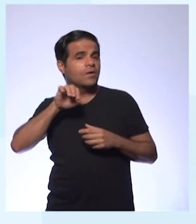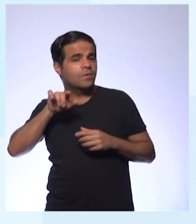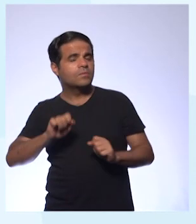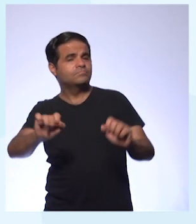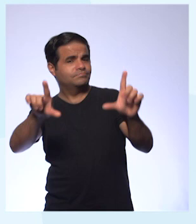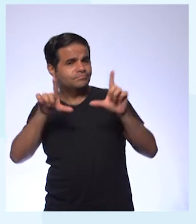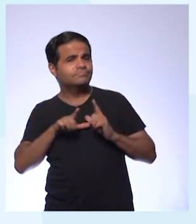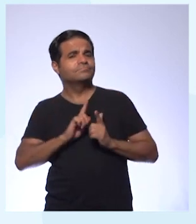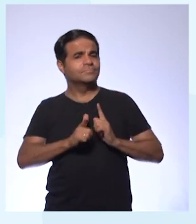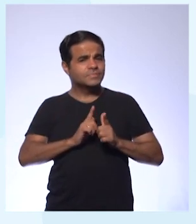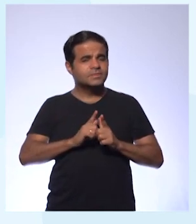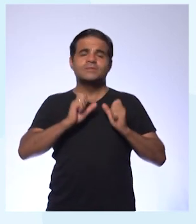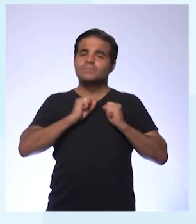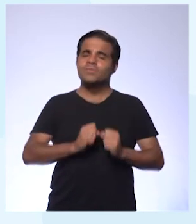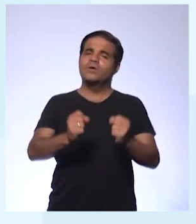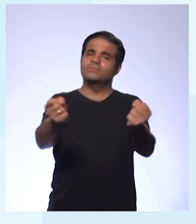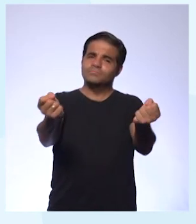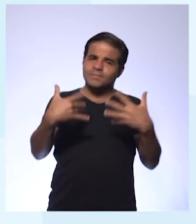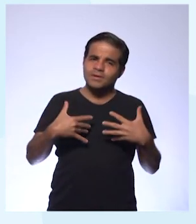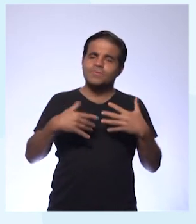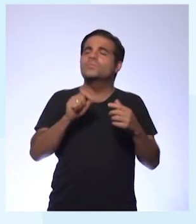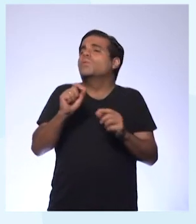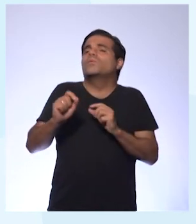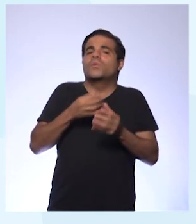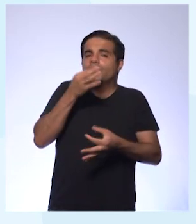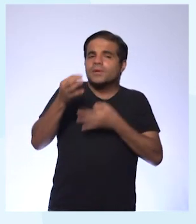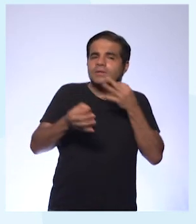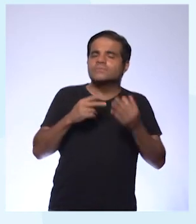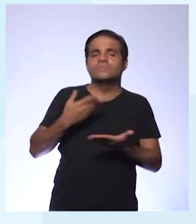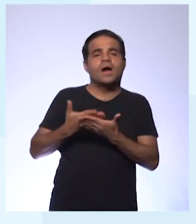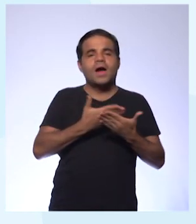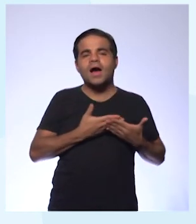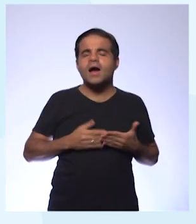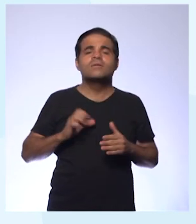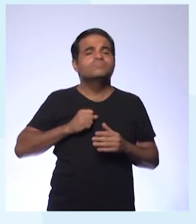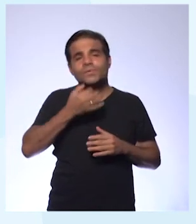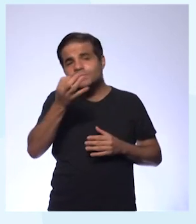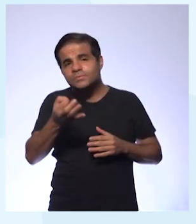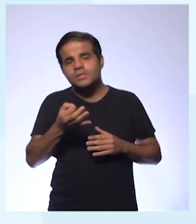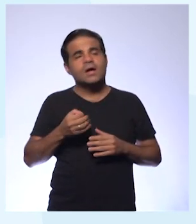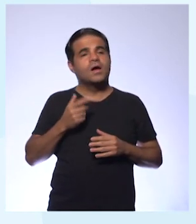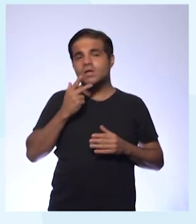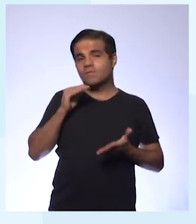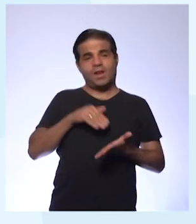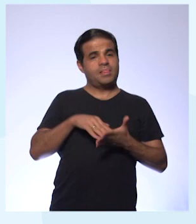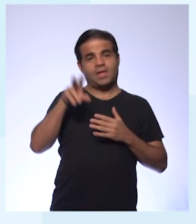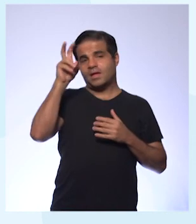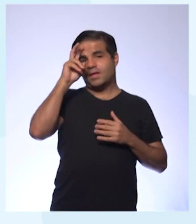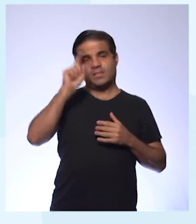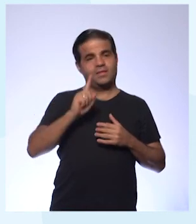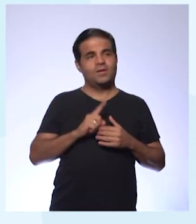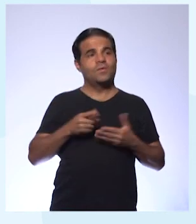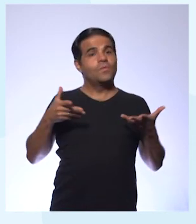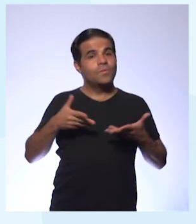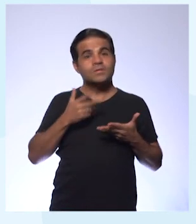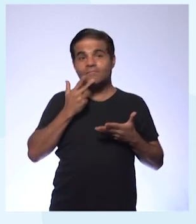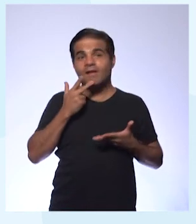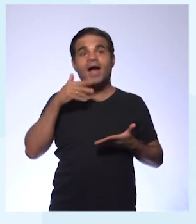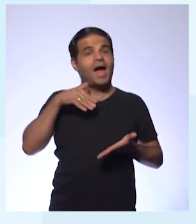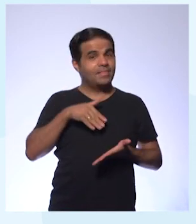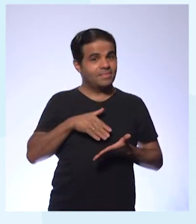o link, você pode contar pra gente o que achou da aula. E eu não digo até quinta-feira hoje, eu digo